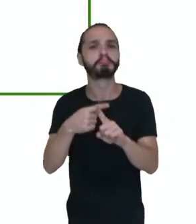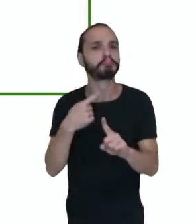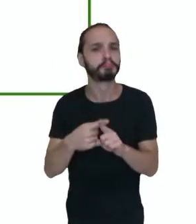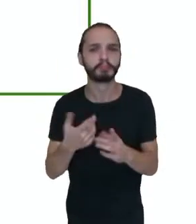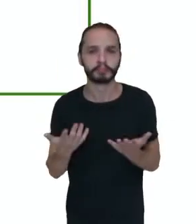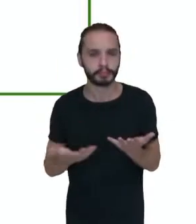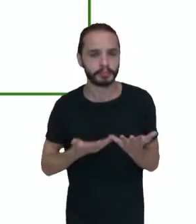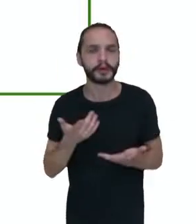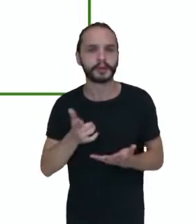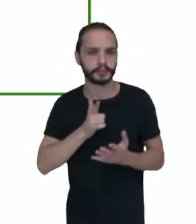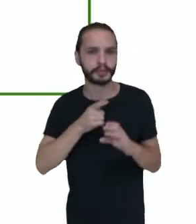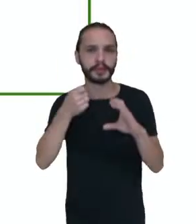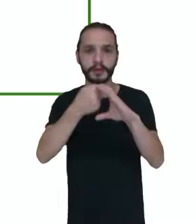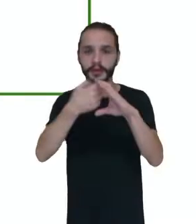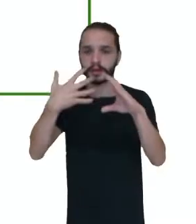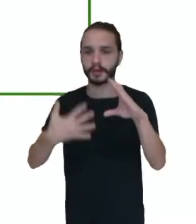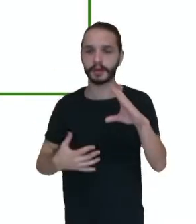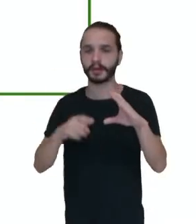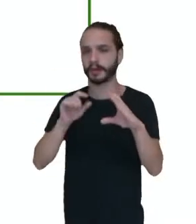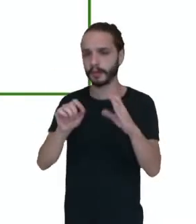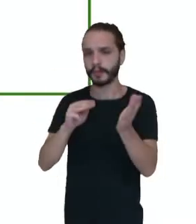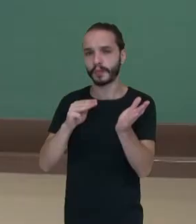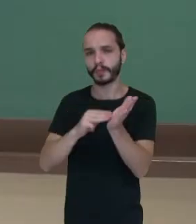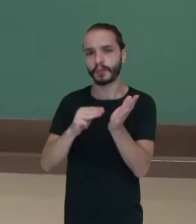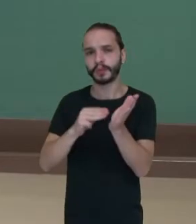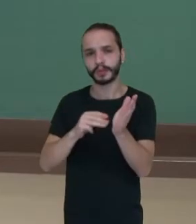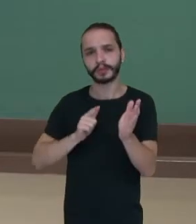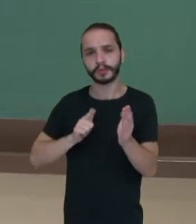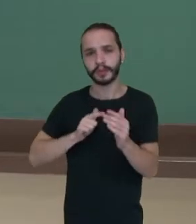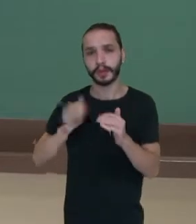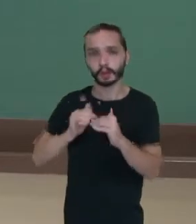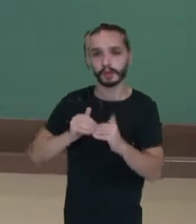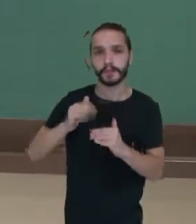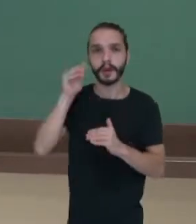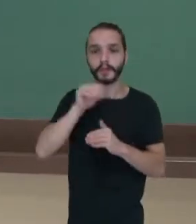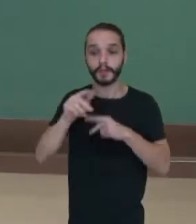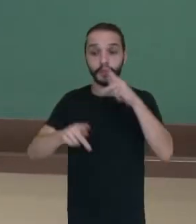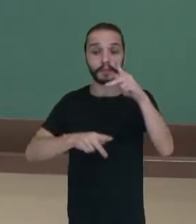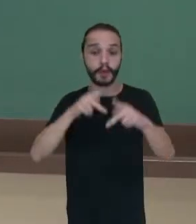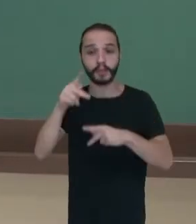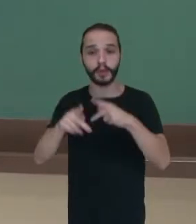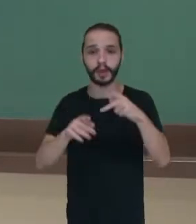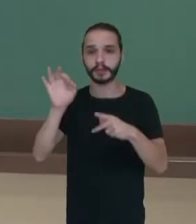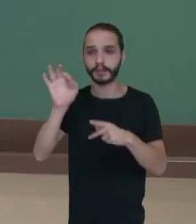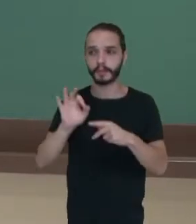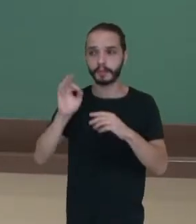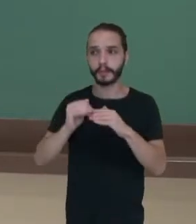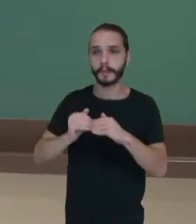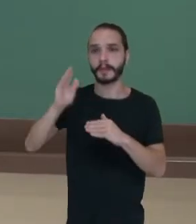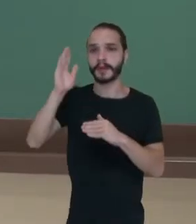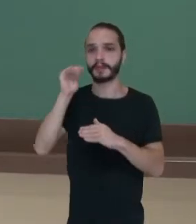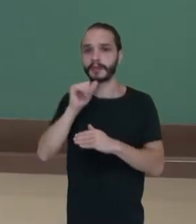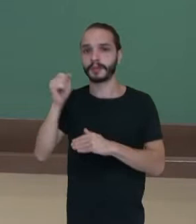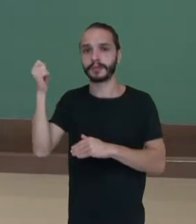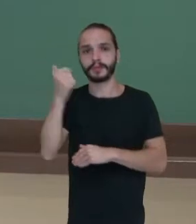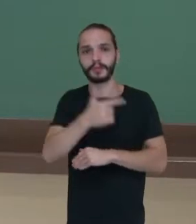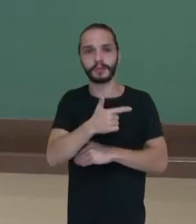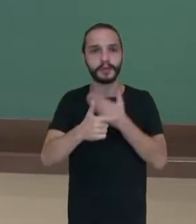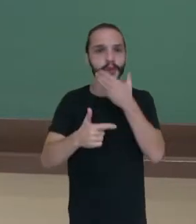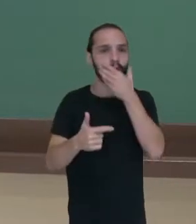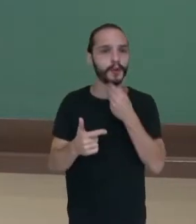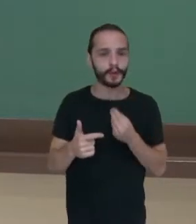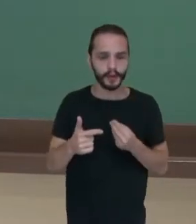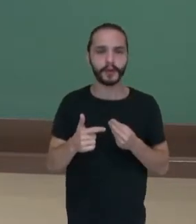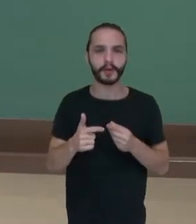ali que fazem com que se tenha mais mulheres no total, na porcentagem de população ali, do que homens na